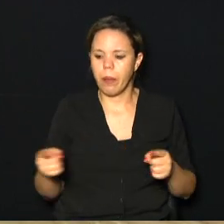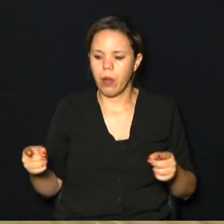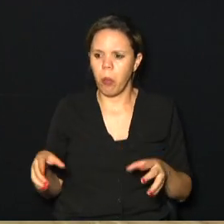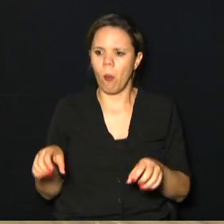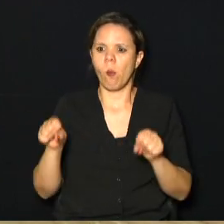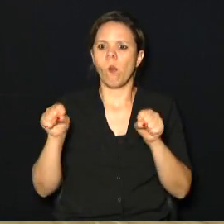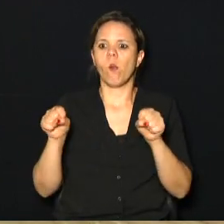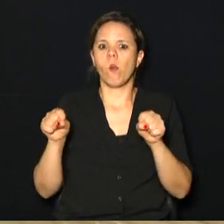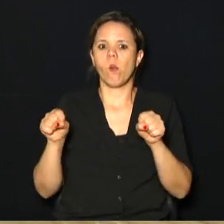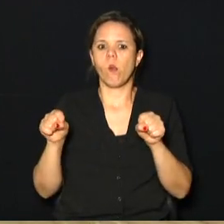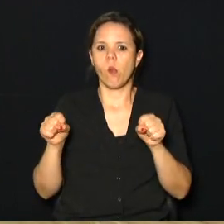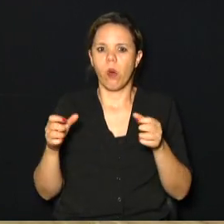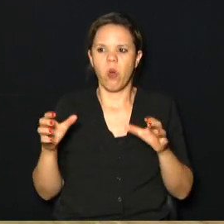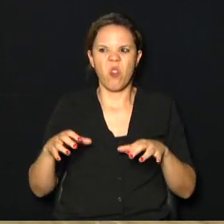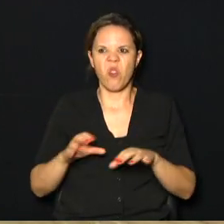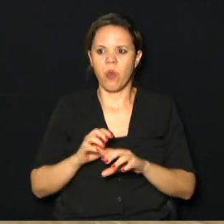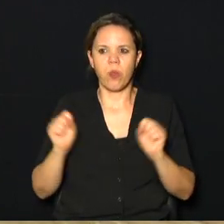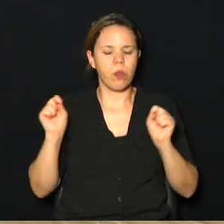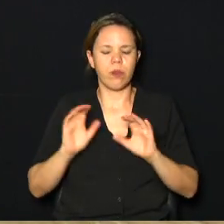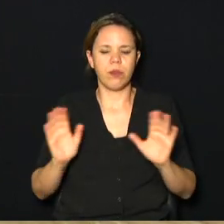tempo seco, né, de estiagem.